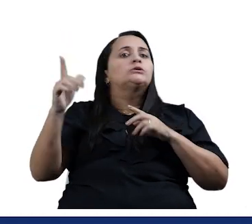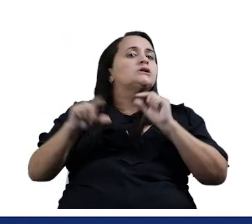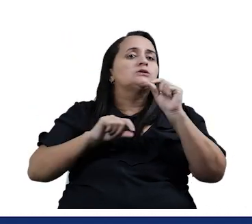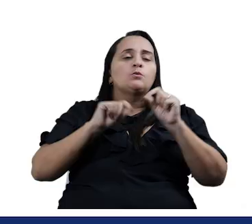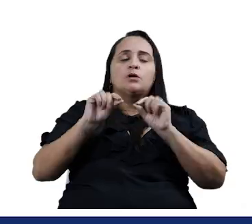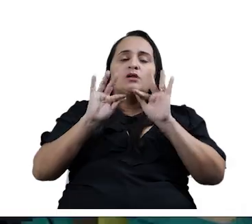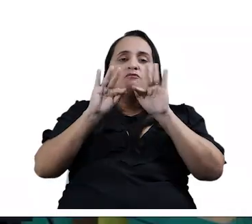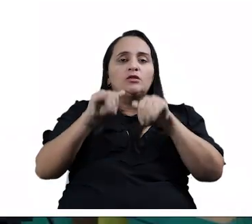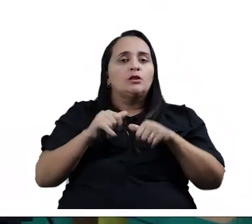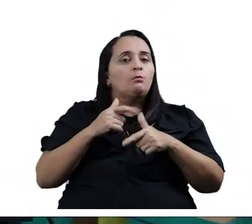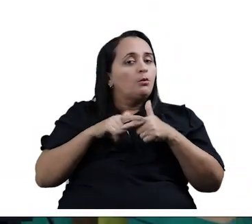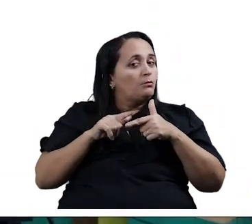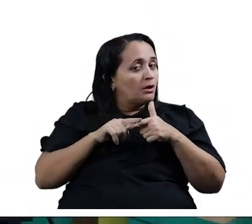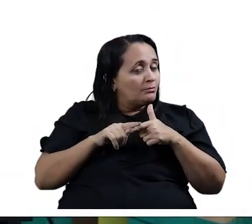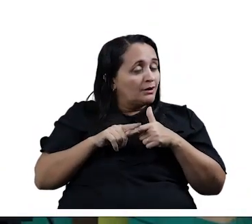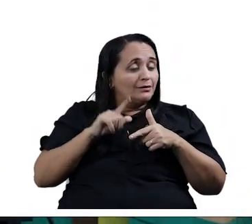bom?